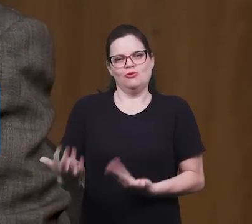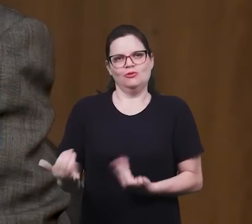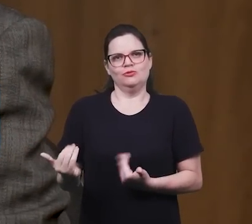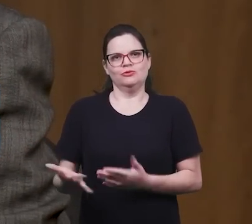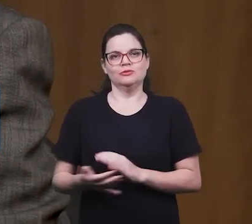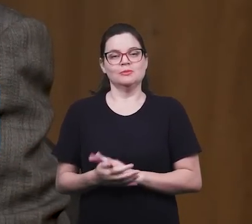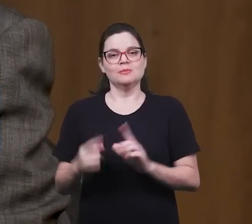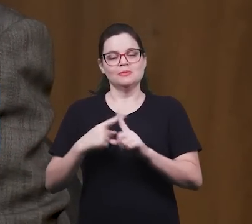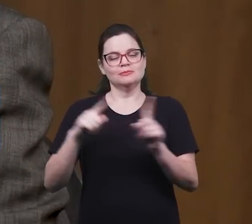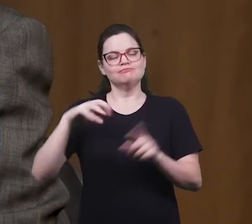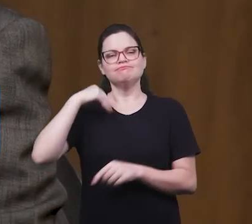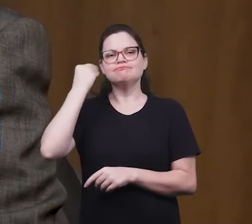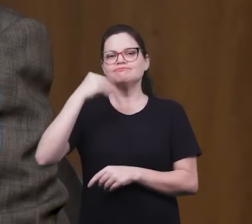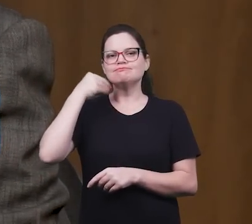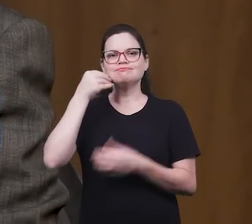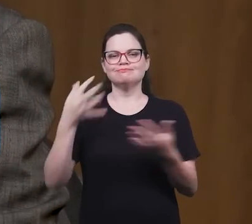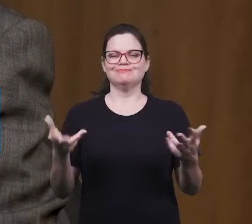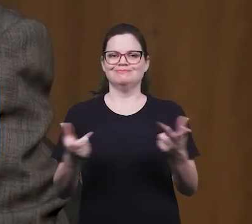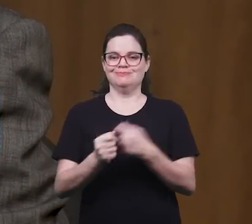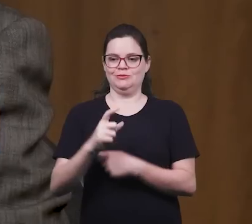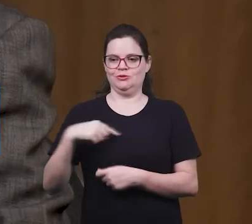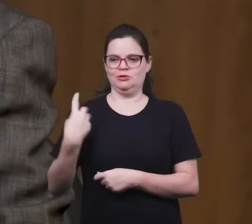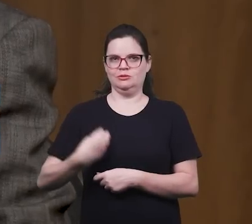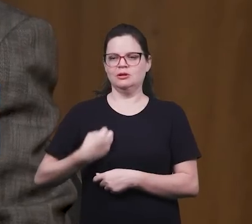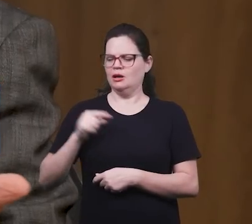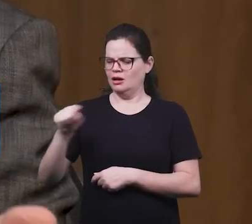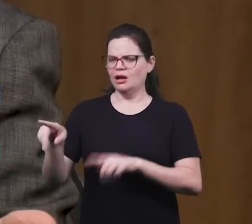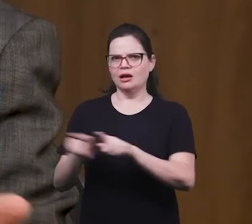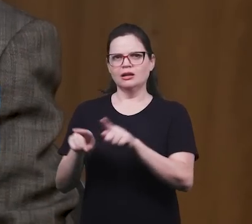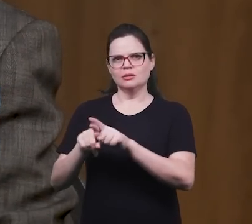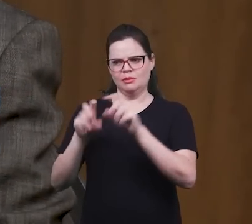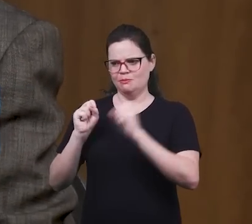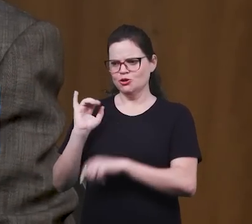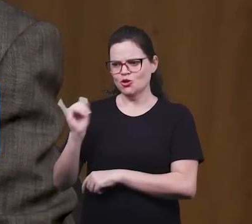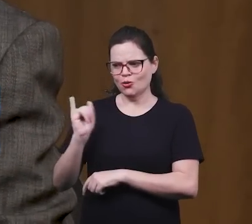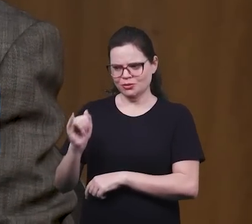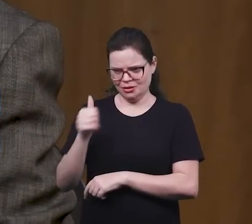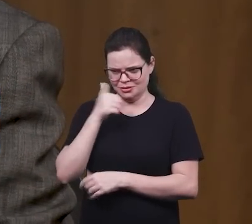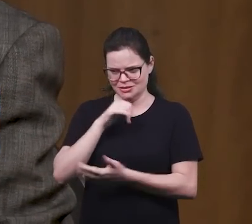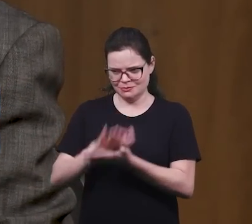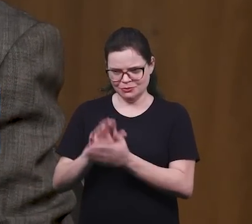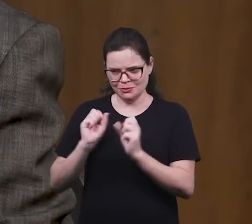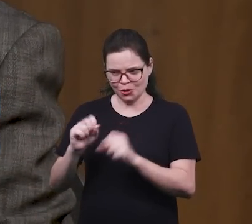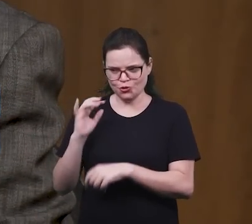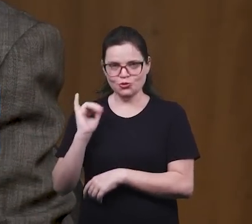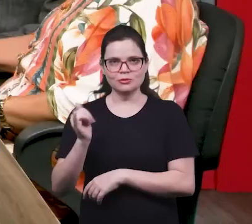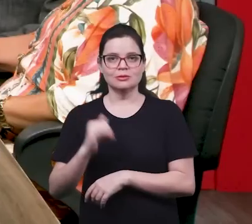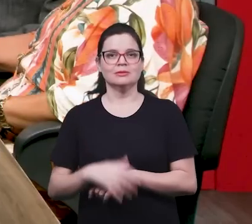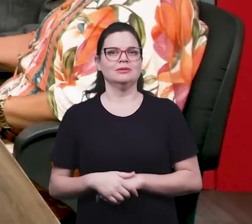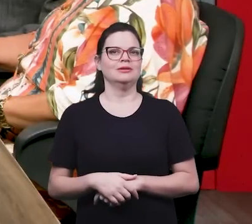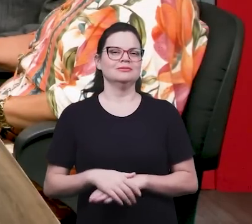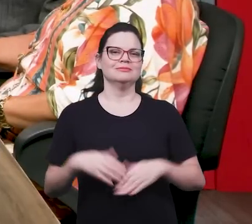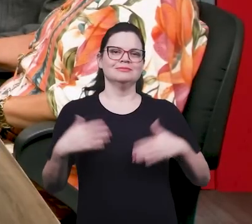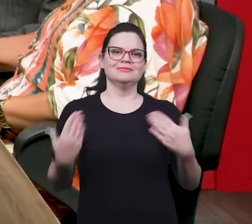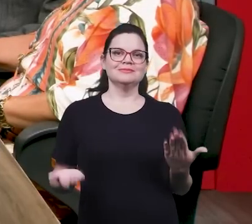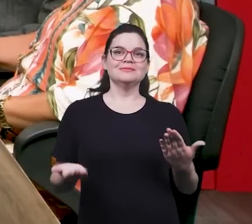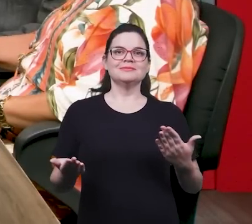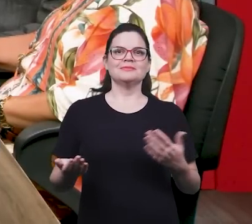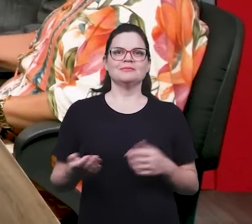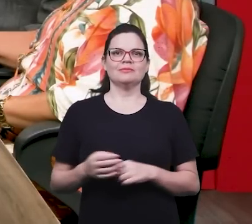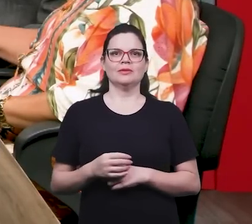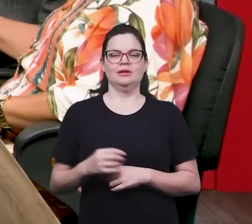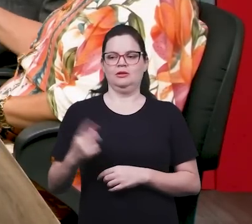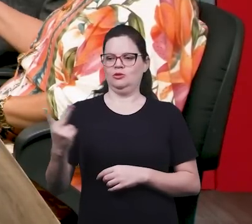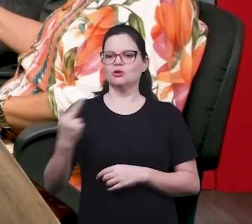isso foi assim, uma experiência maravilhosa na nossa vinda para a obra. Ela também poderia dizer alguma coisa mais, talvez seja algum detalhe. Não, nesse sentido, que